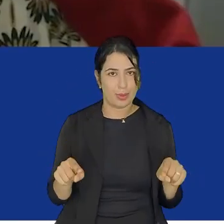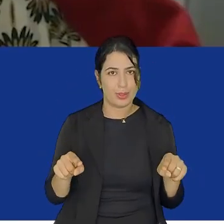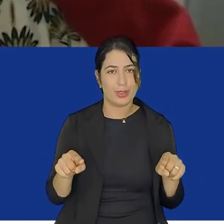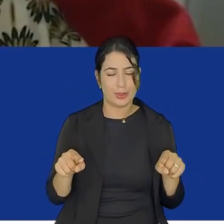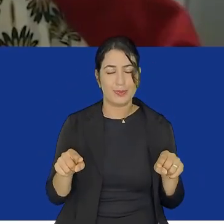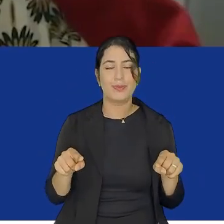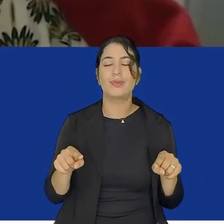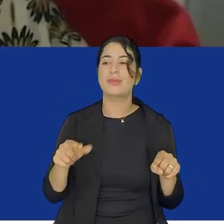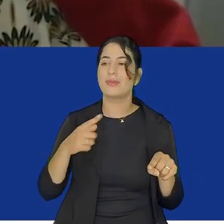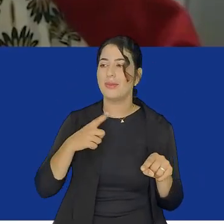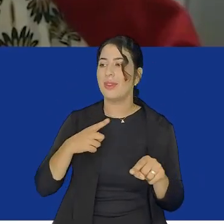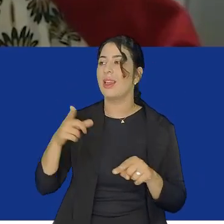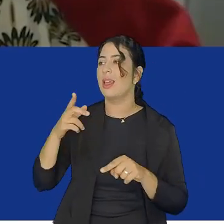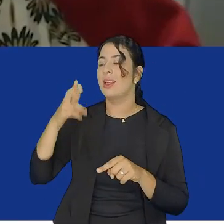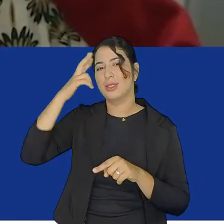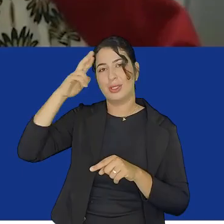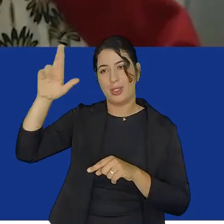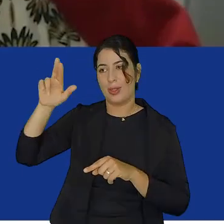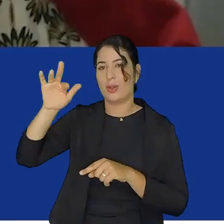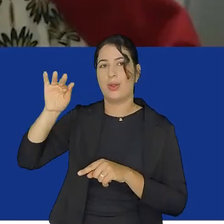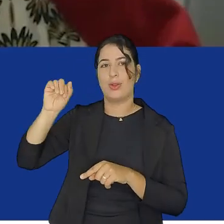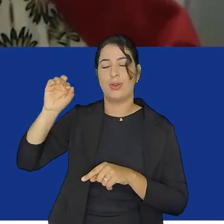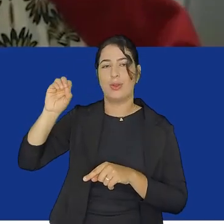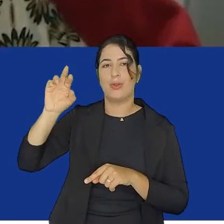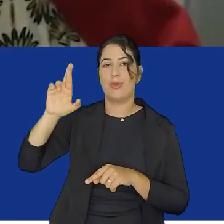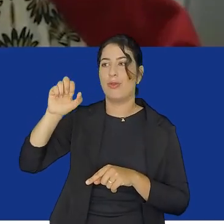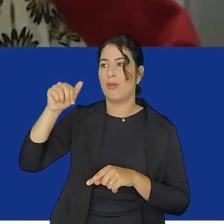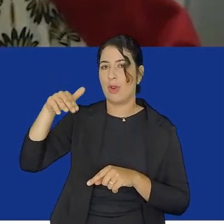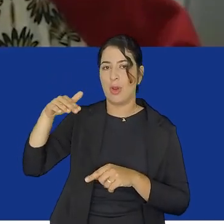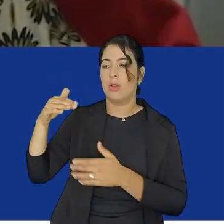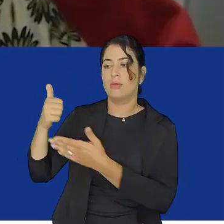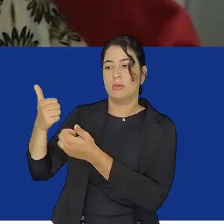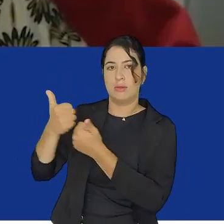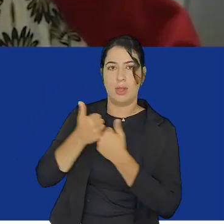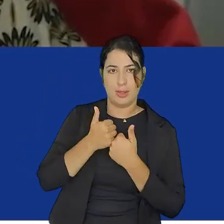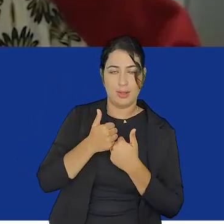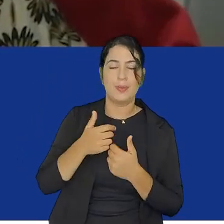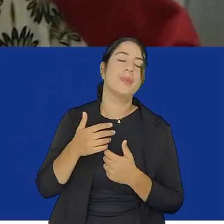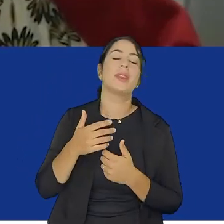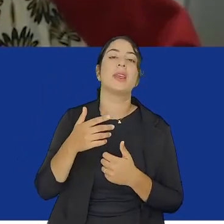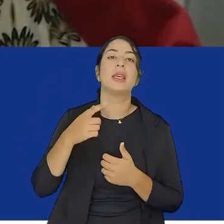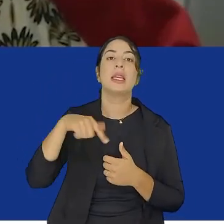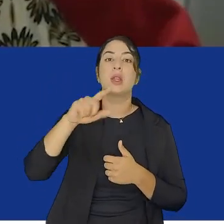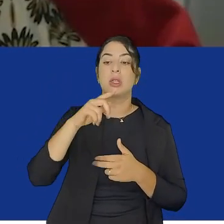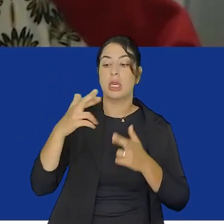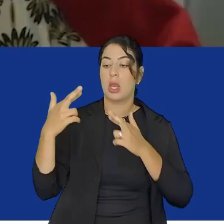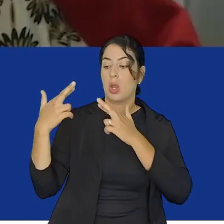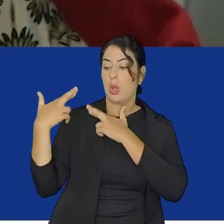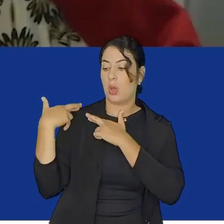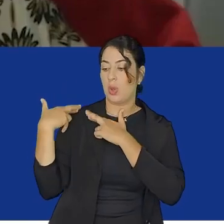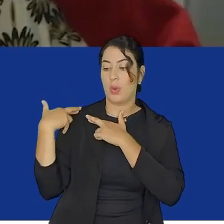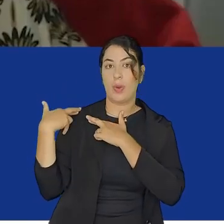com o apoio da diretoria do foro, para que a gente amplie essa consciência da responsabilidade, de que a responsabilidade de